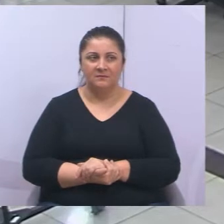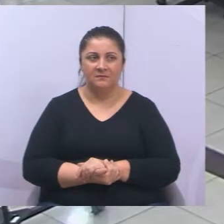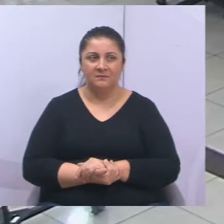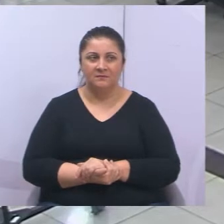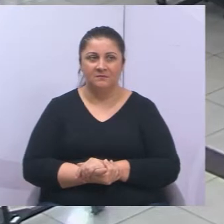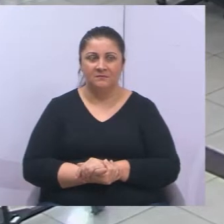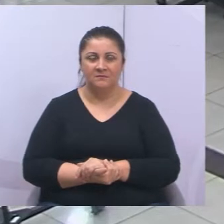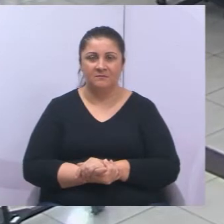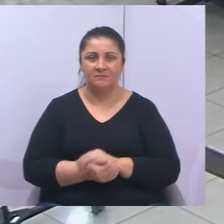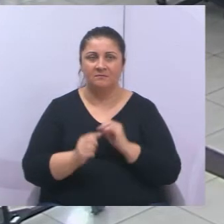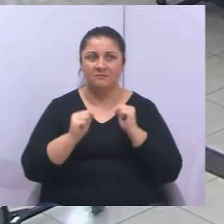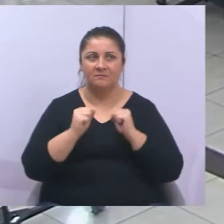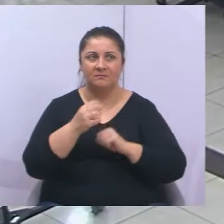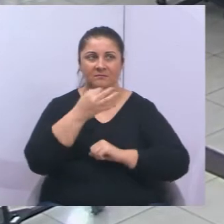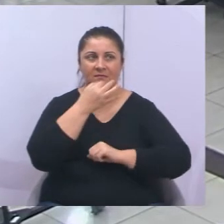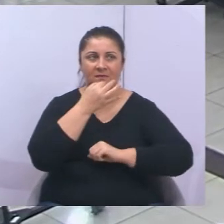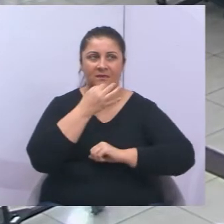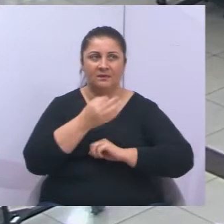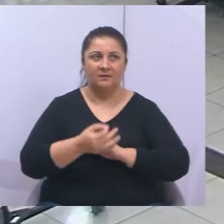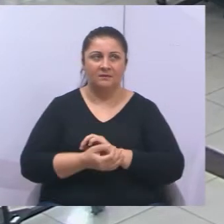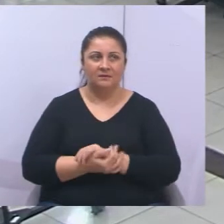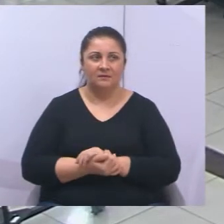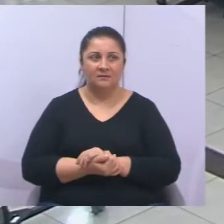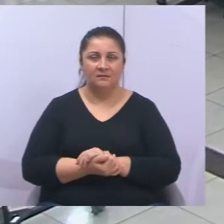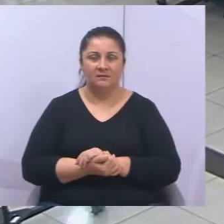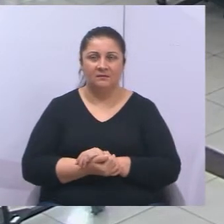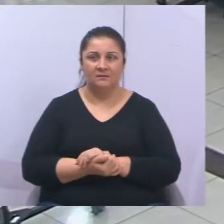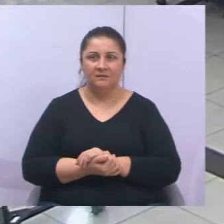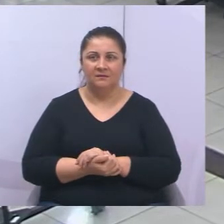O projeto continua em discussão.